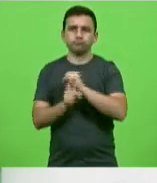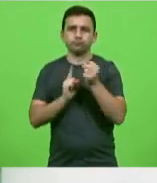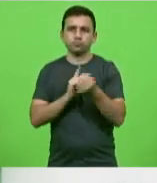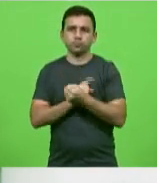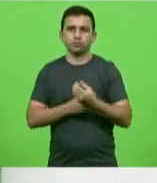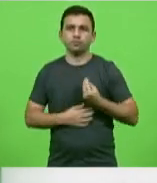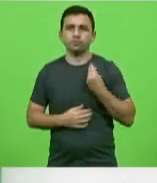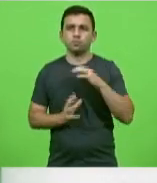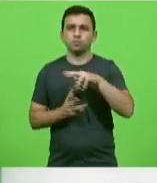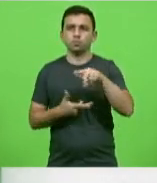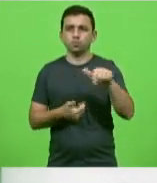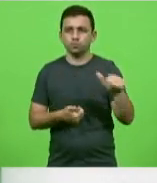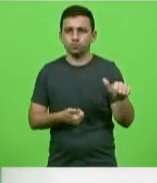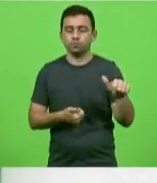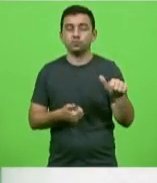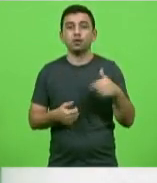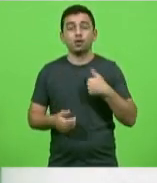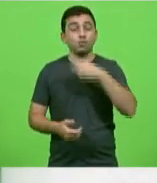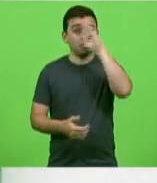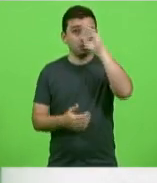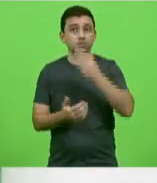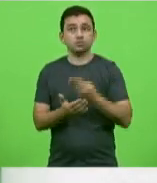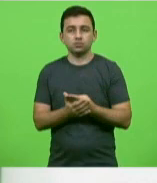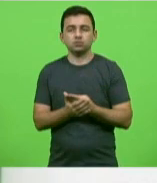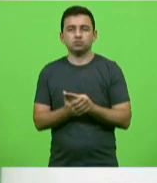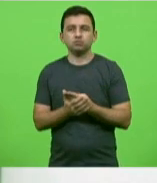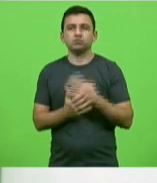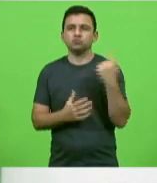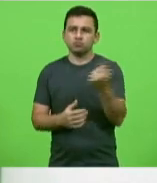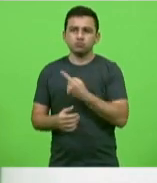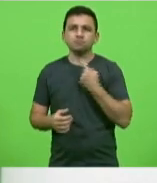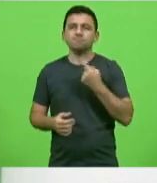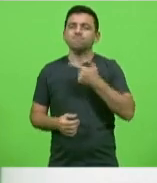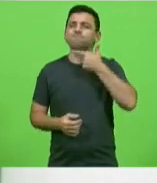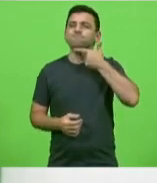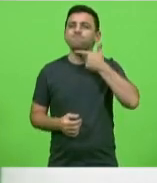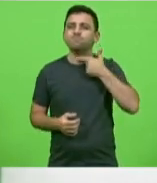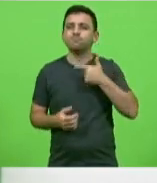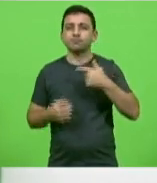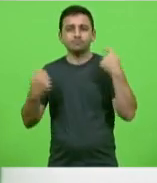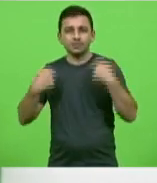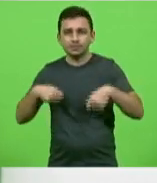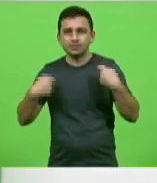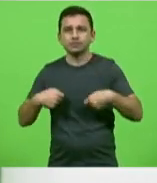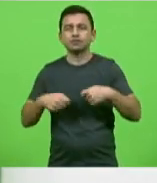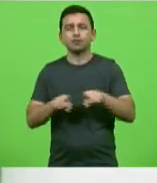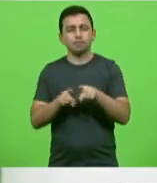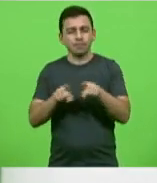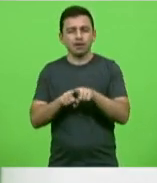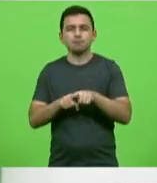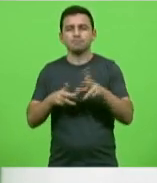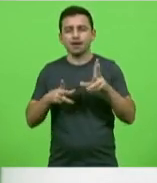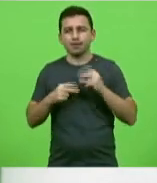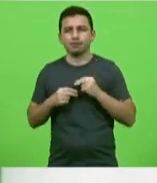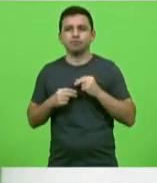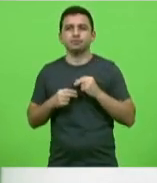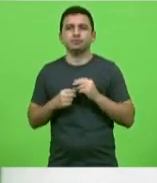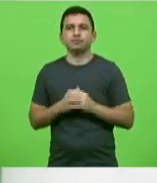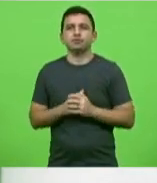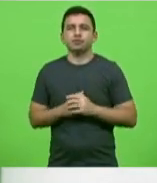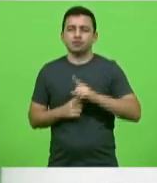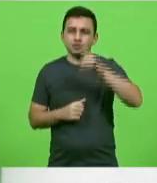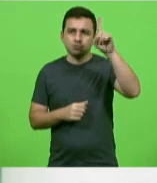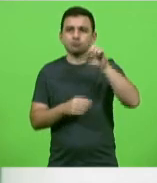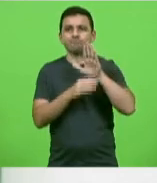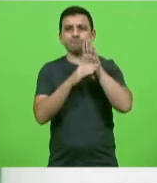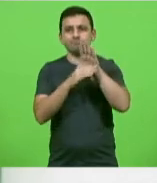estamos vivendo no mundo. E creio que é isso que todos desejam, precisam e merecem. Que assim Deus